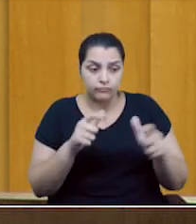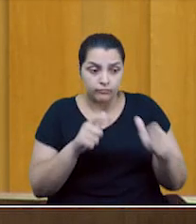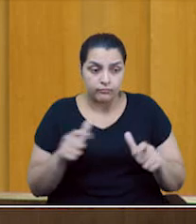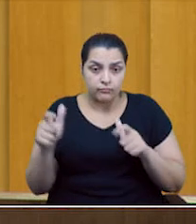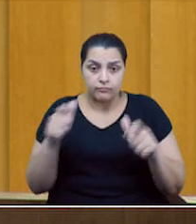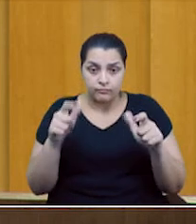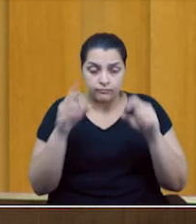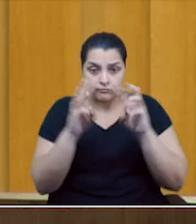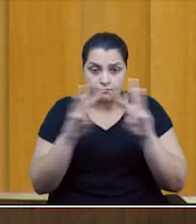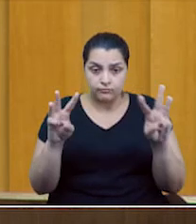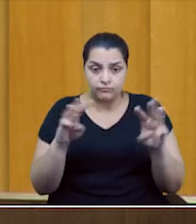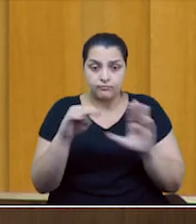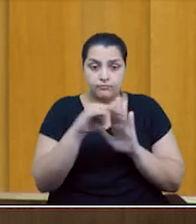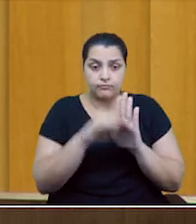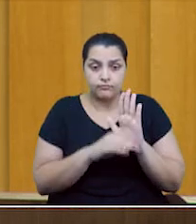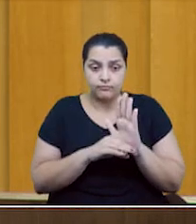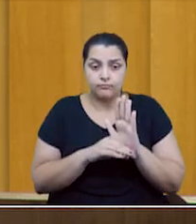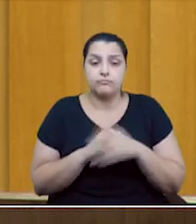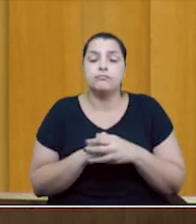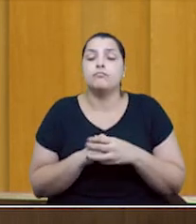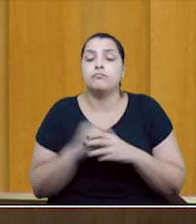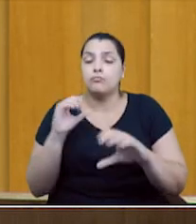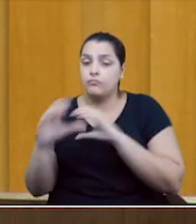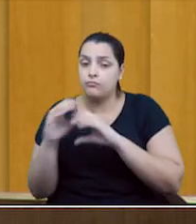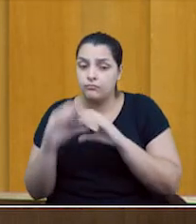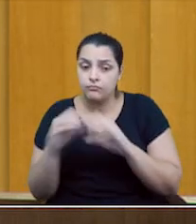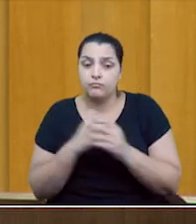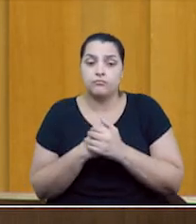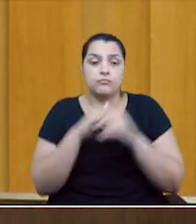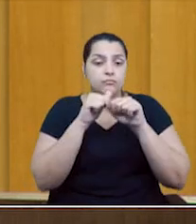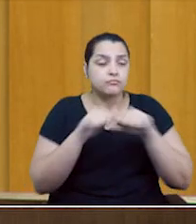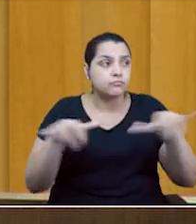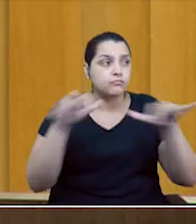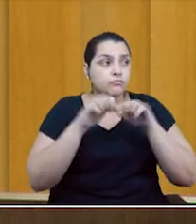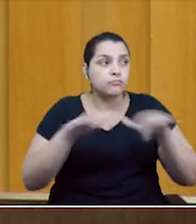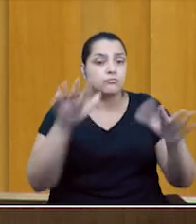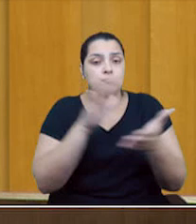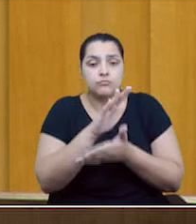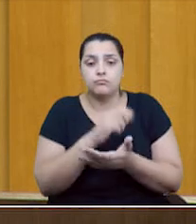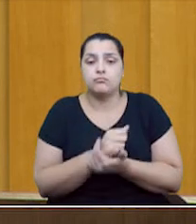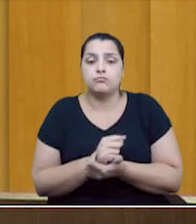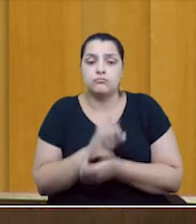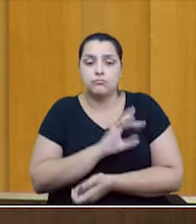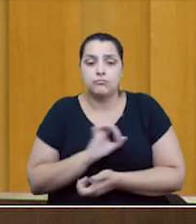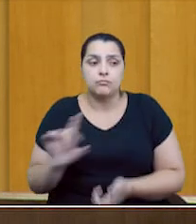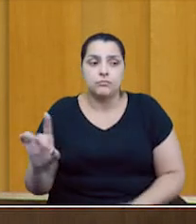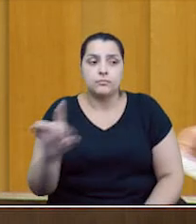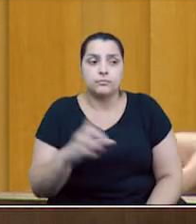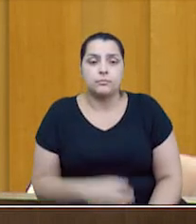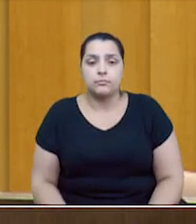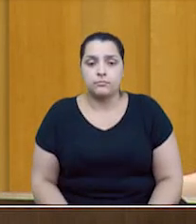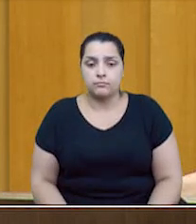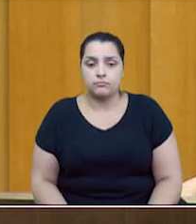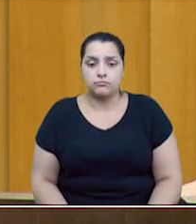à publicação e à comunicação efetiva de cada unidade. Os tribunais de justiça,